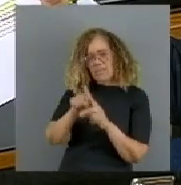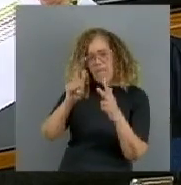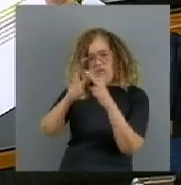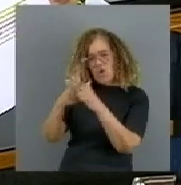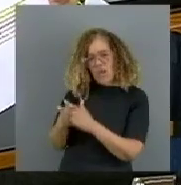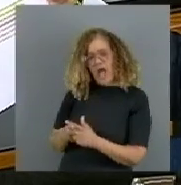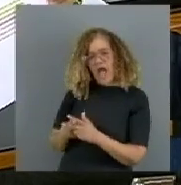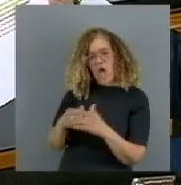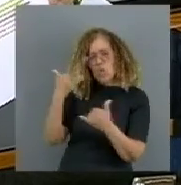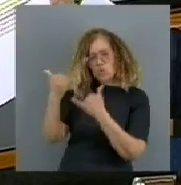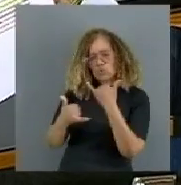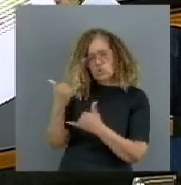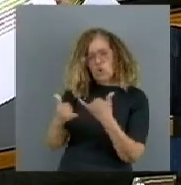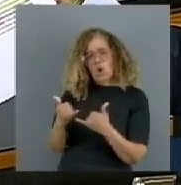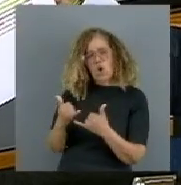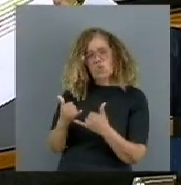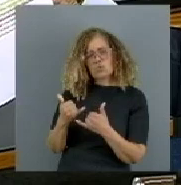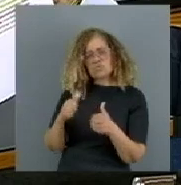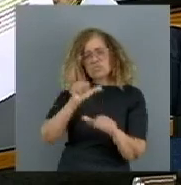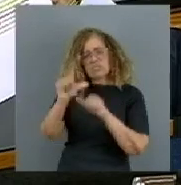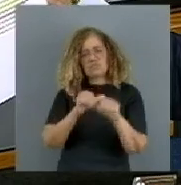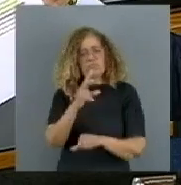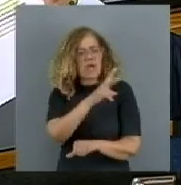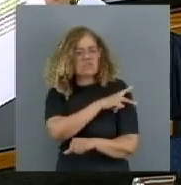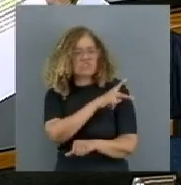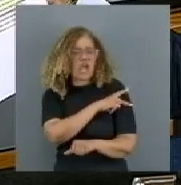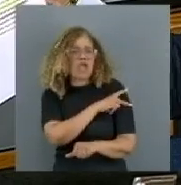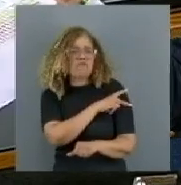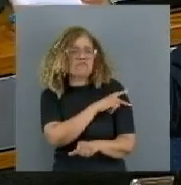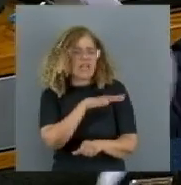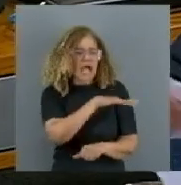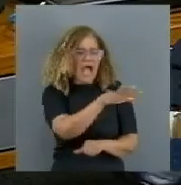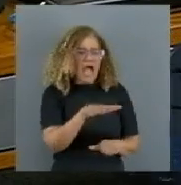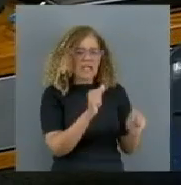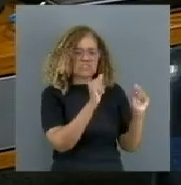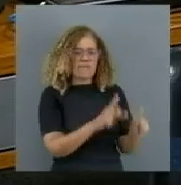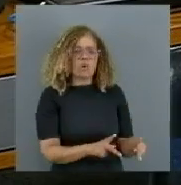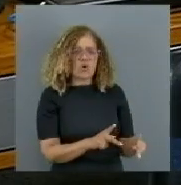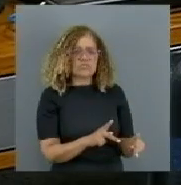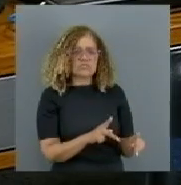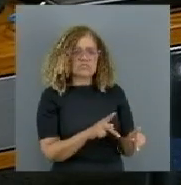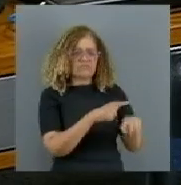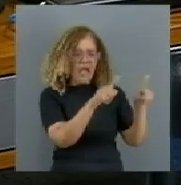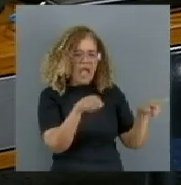bets viram chefes da área de apostas em escritório.